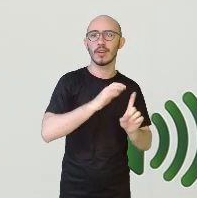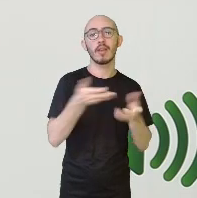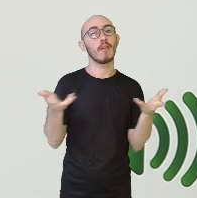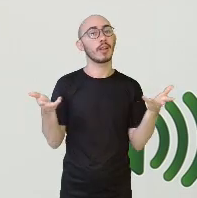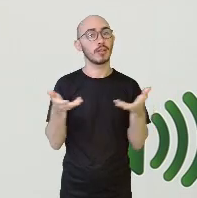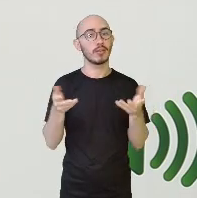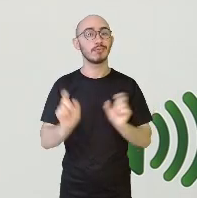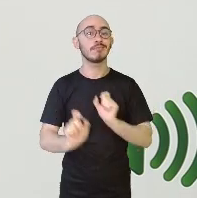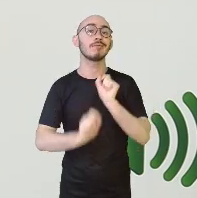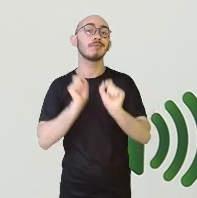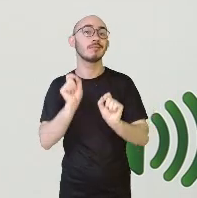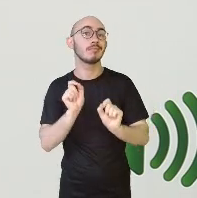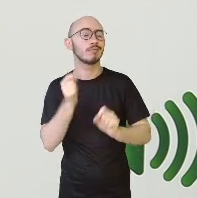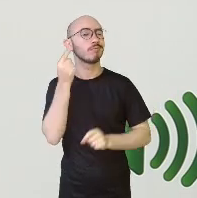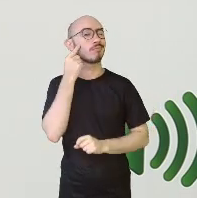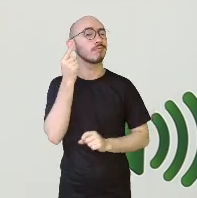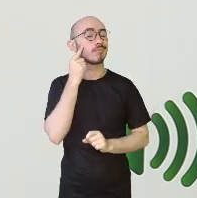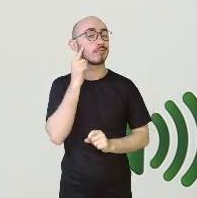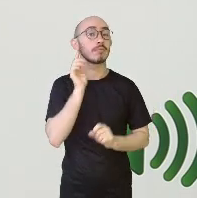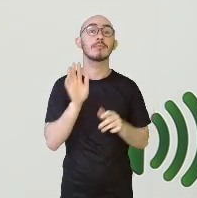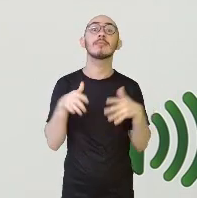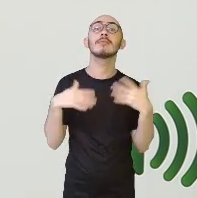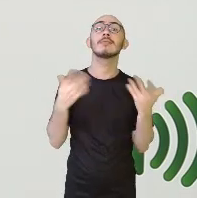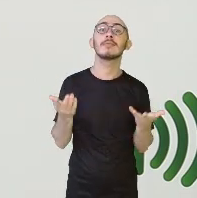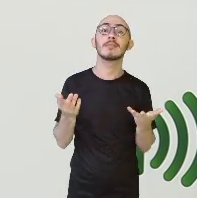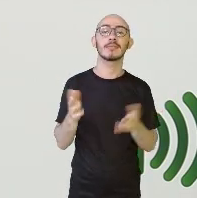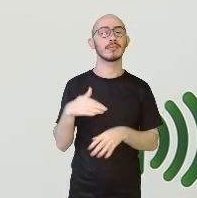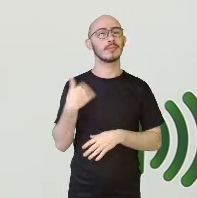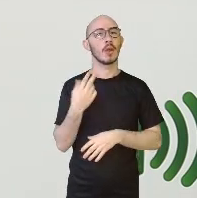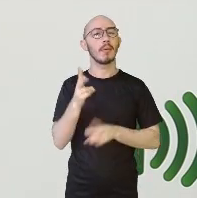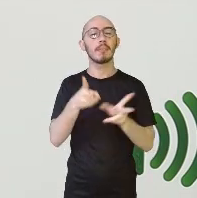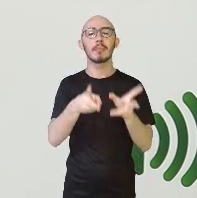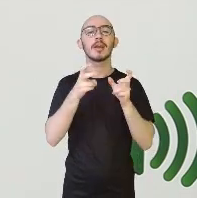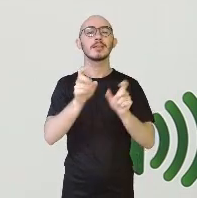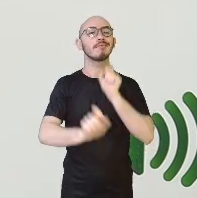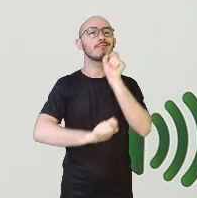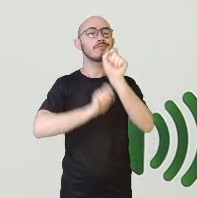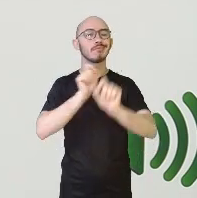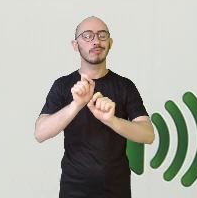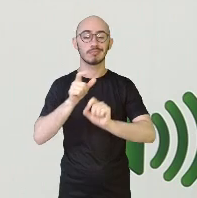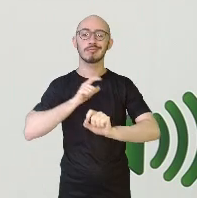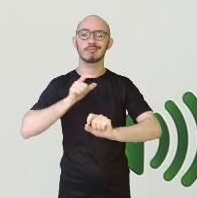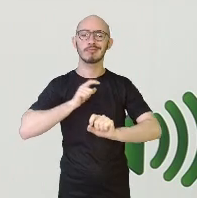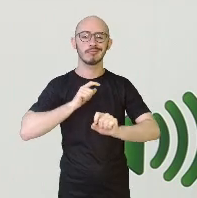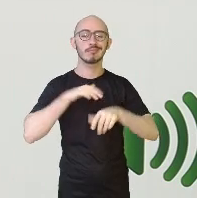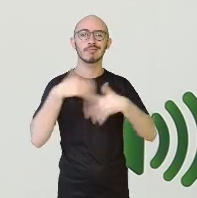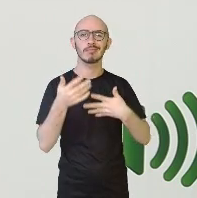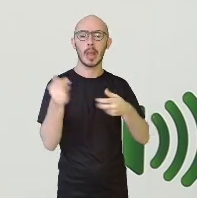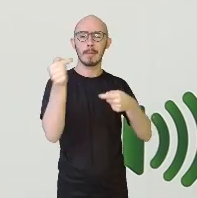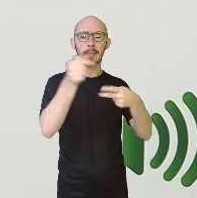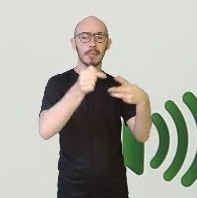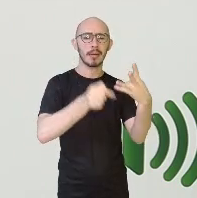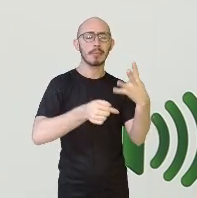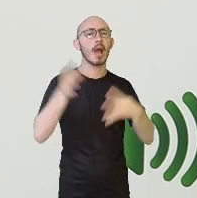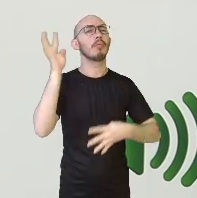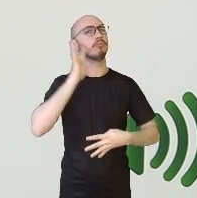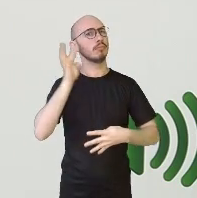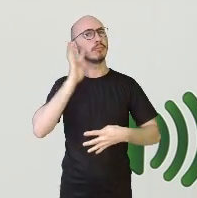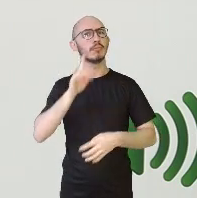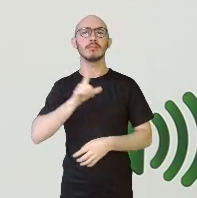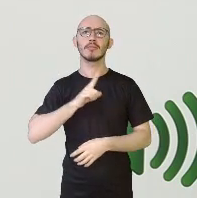hoje? E aí? Vejam, quanta coisa legal que a gente nem imagina,